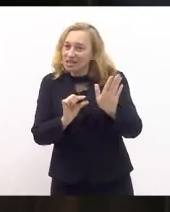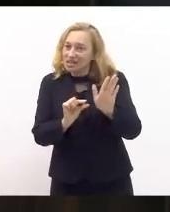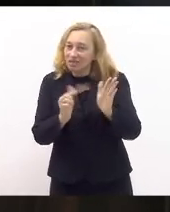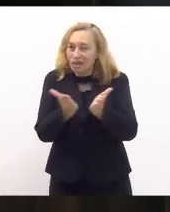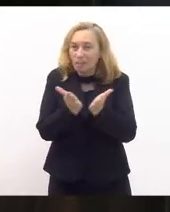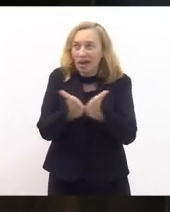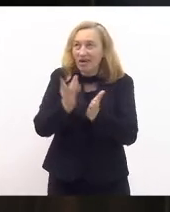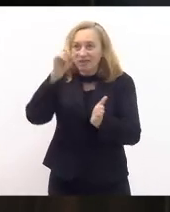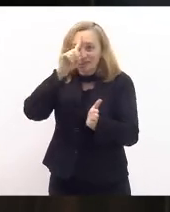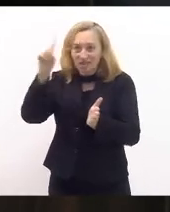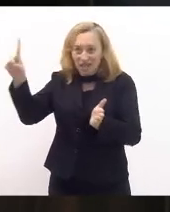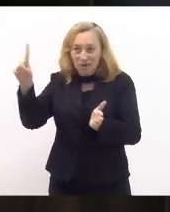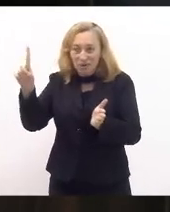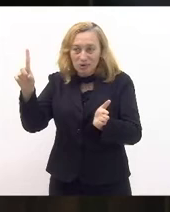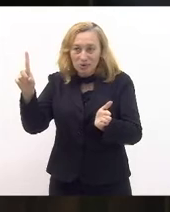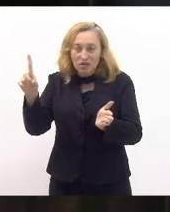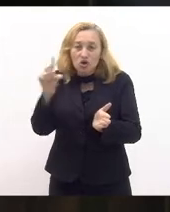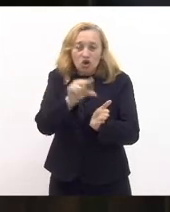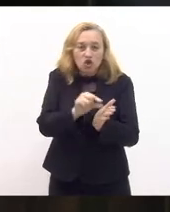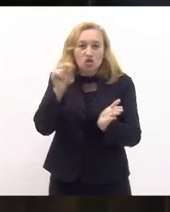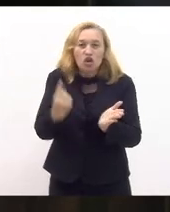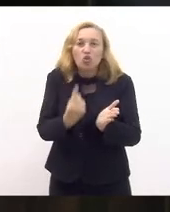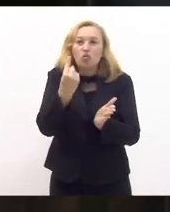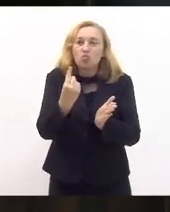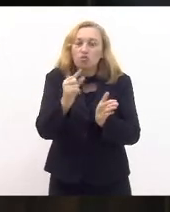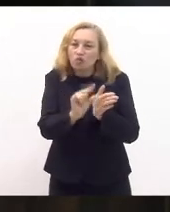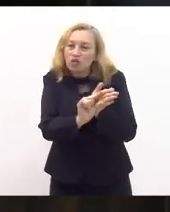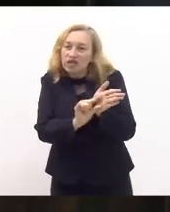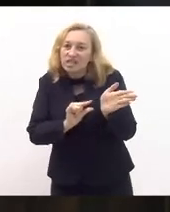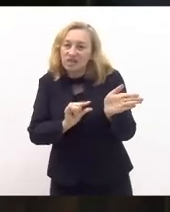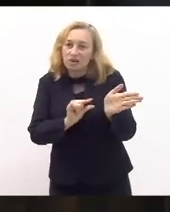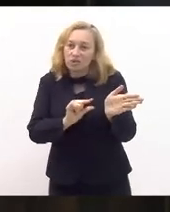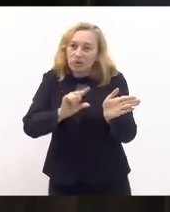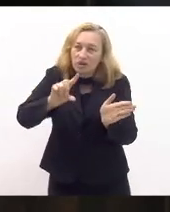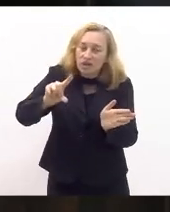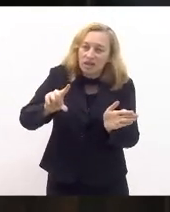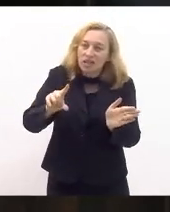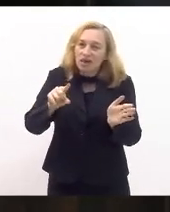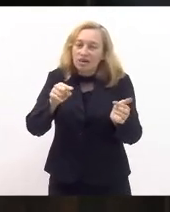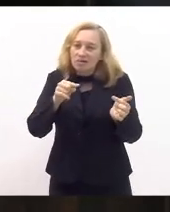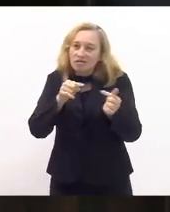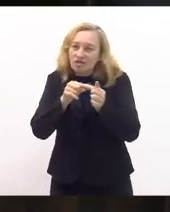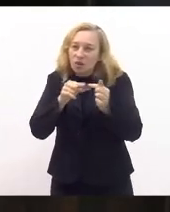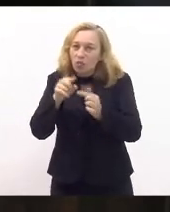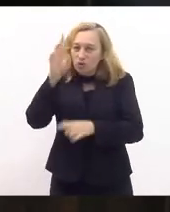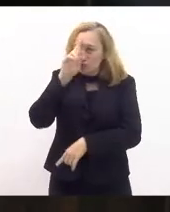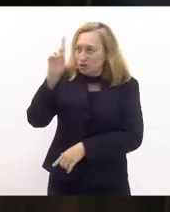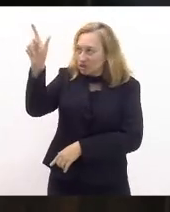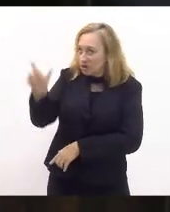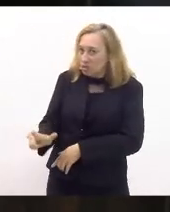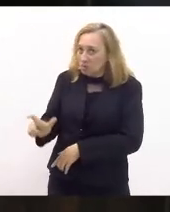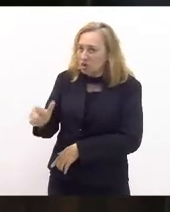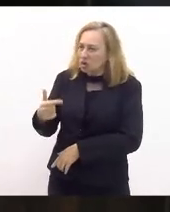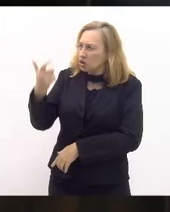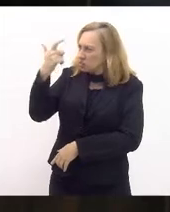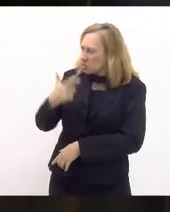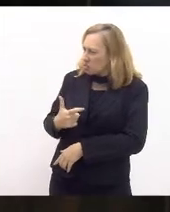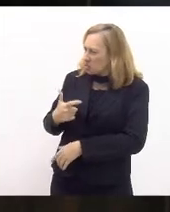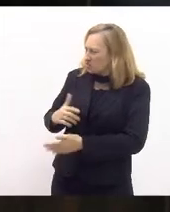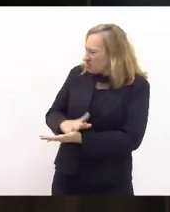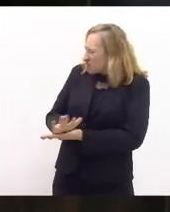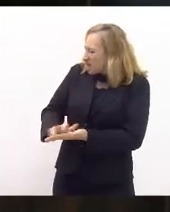livro infinito, mas eu tenho que escolher um versículo que enquadra muito com o Senhor, porque nós não somos nada sem a presença de